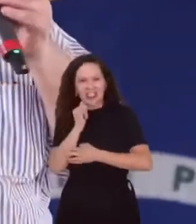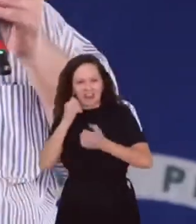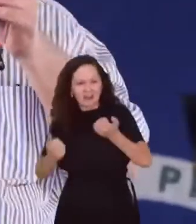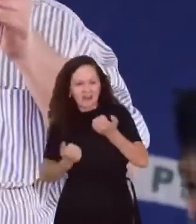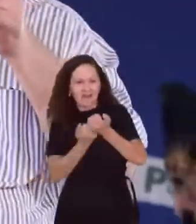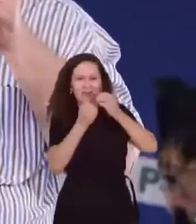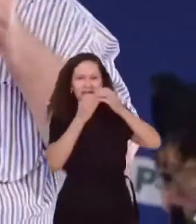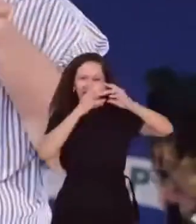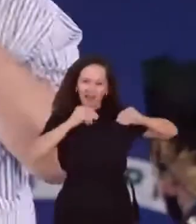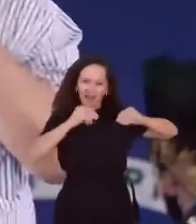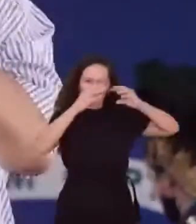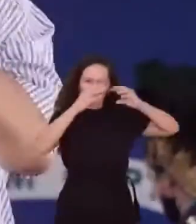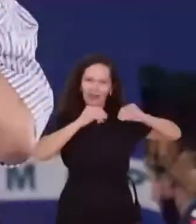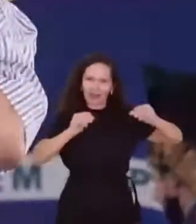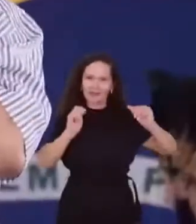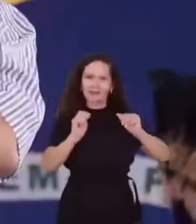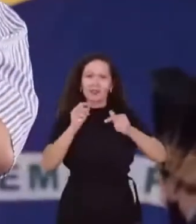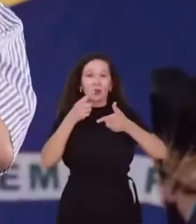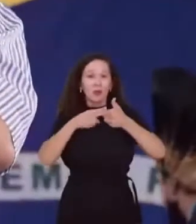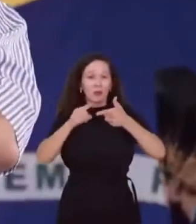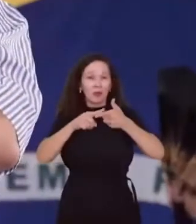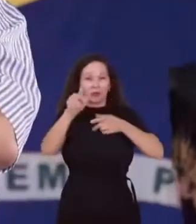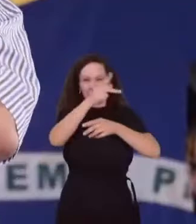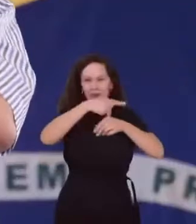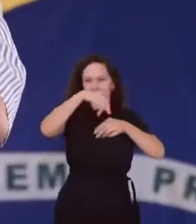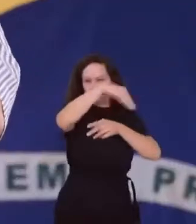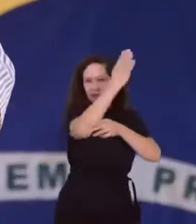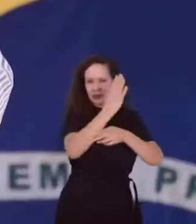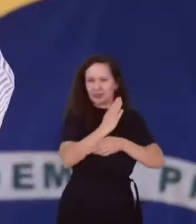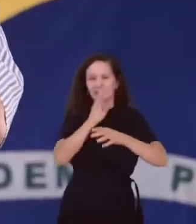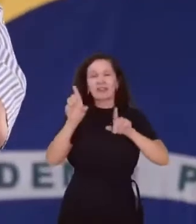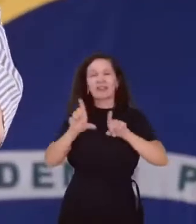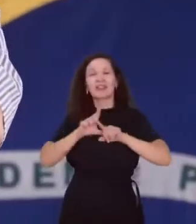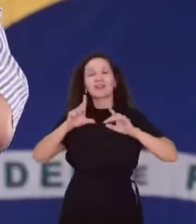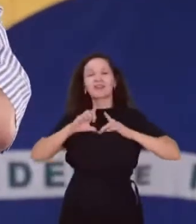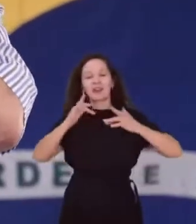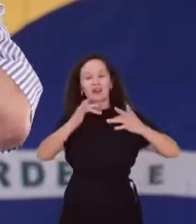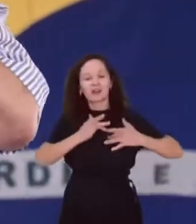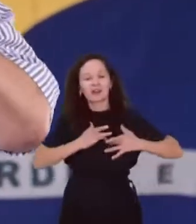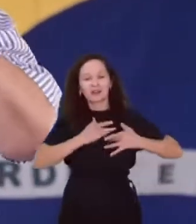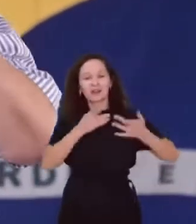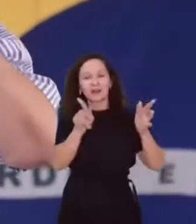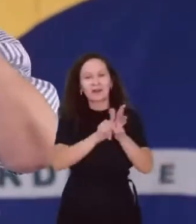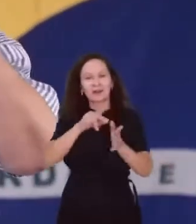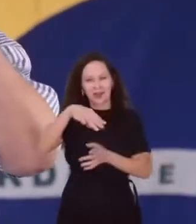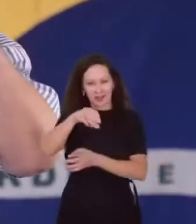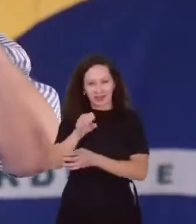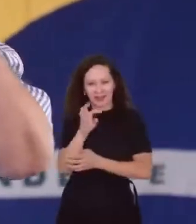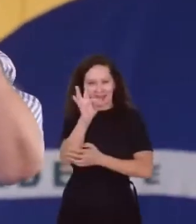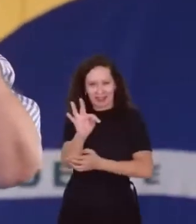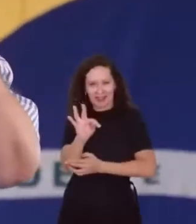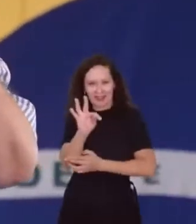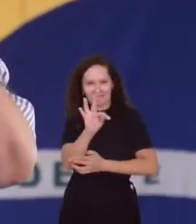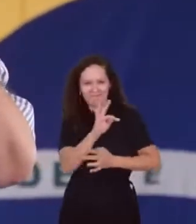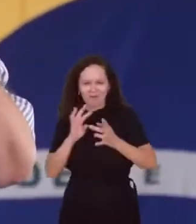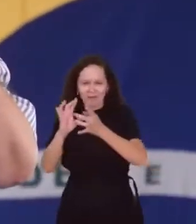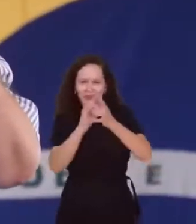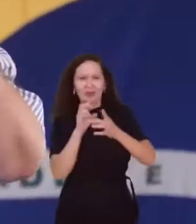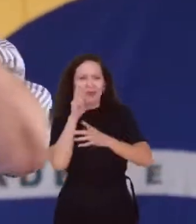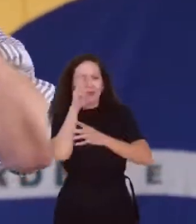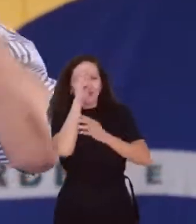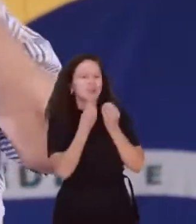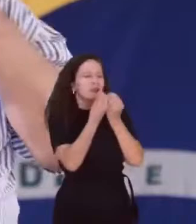crise brasileira à solidariedade, unindo forças para alimentar o nosso povo e a nossa